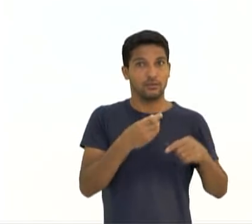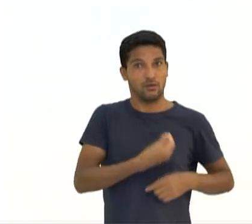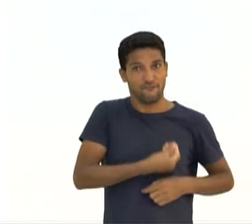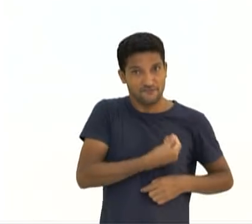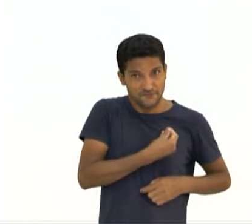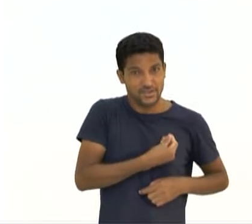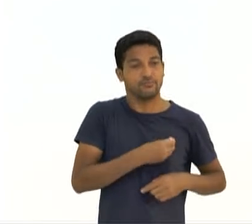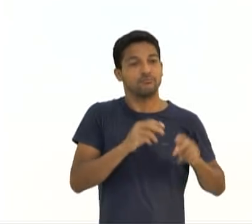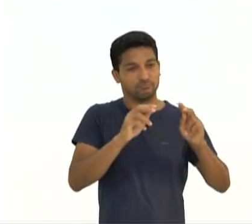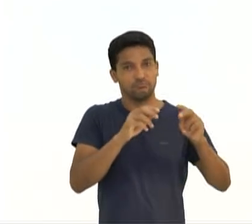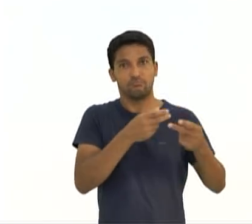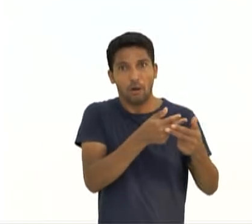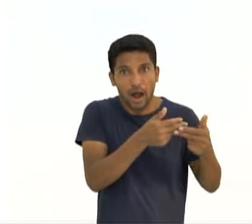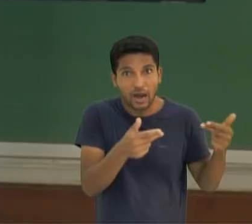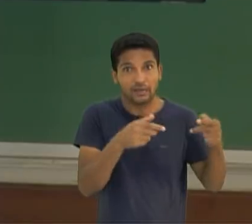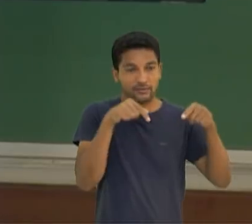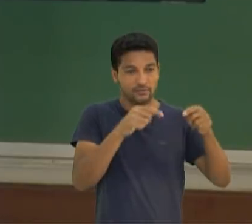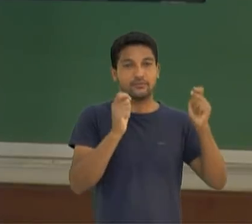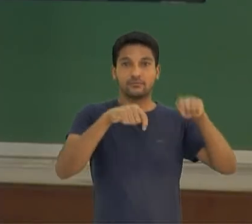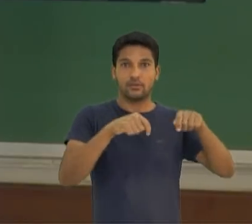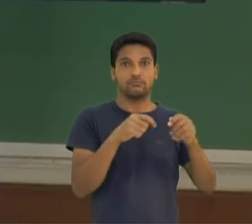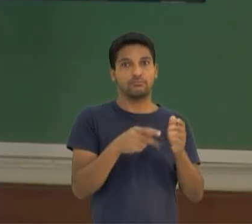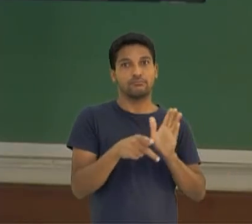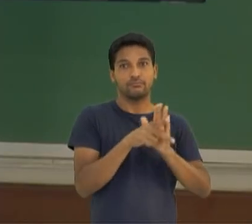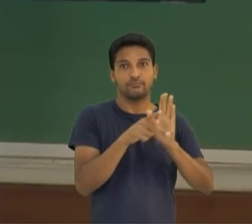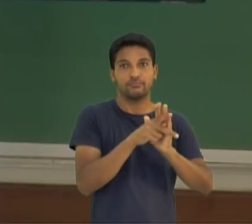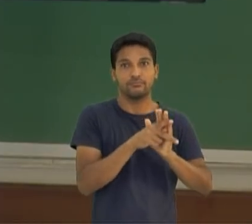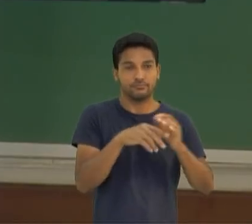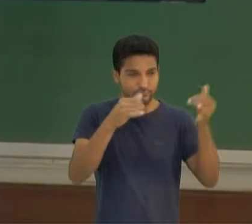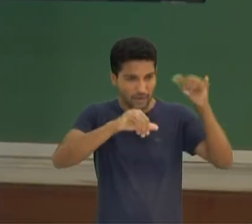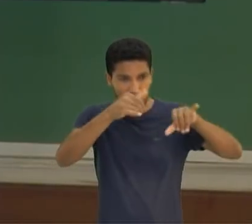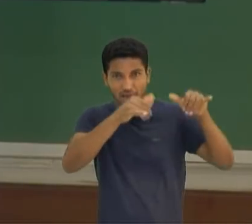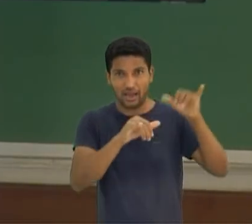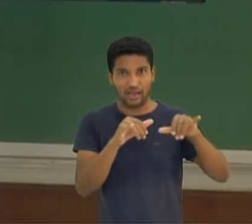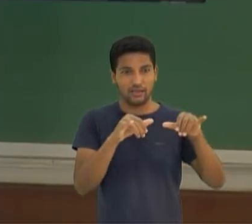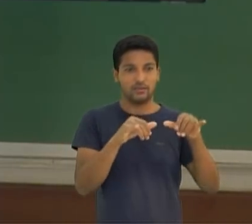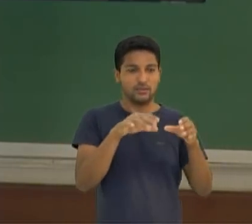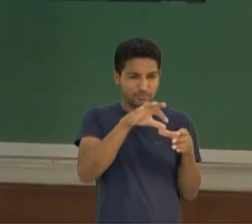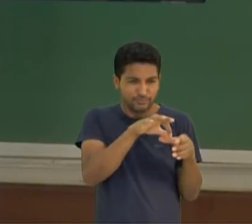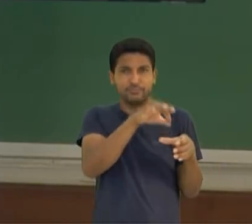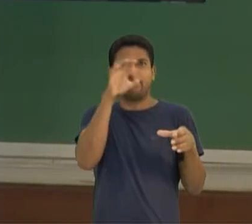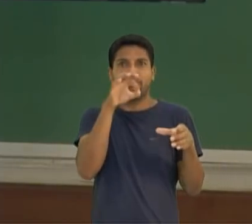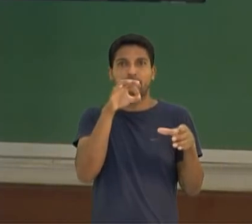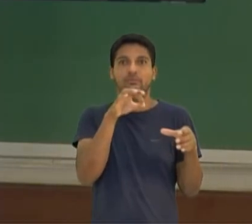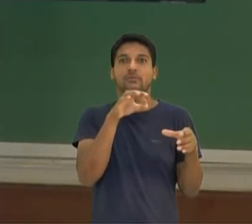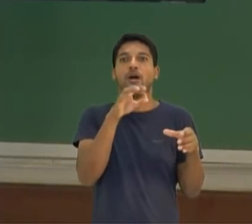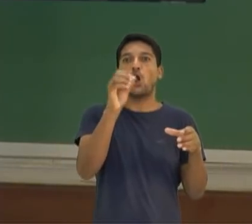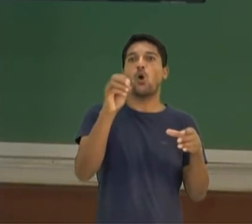Beleza? Essa era a teoria do Berzelius, teoria essa que veio lá em